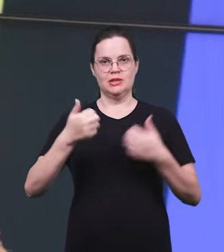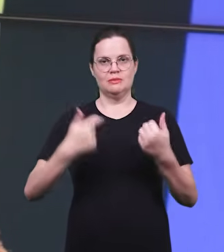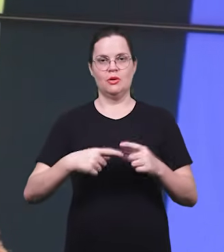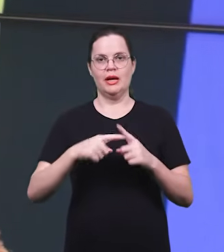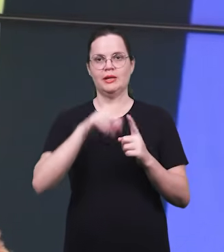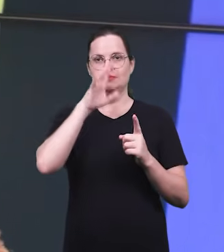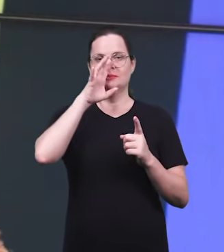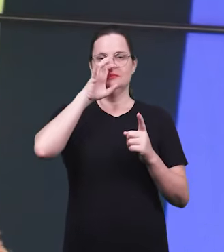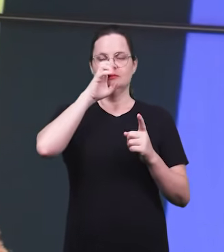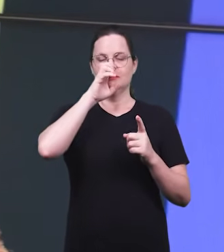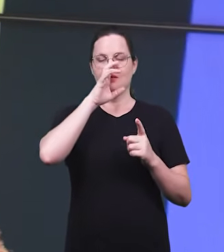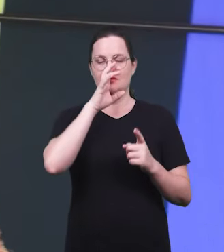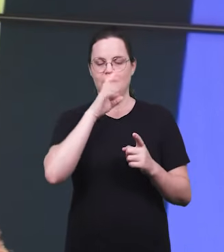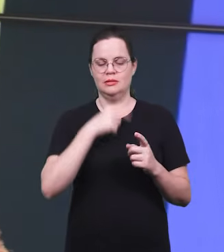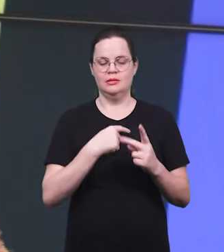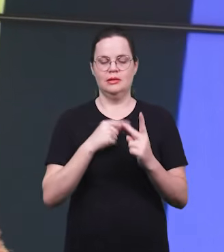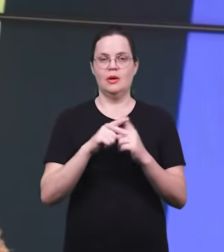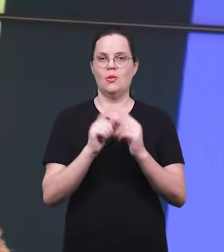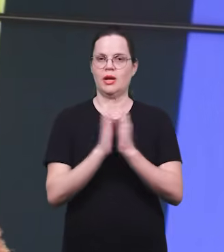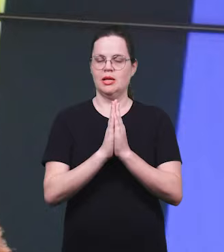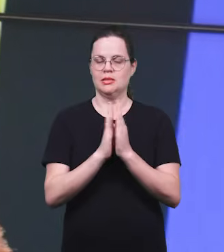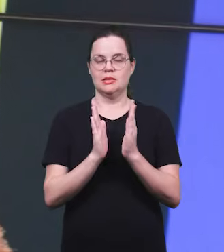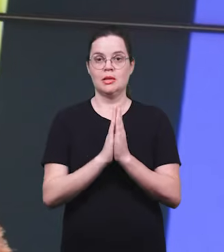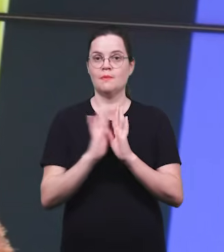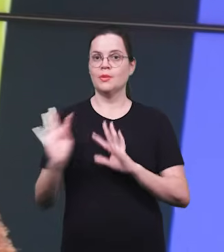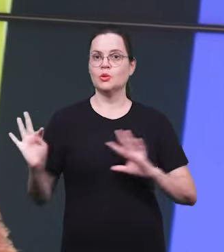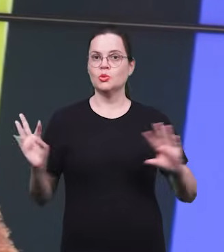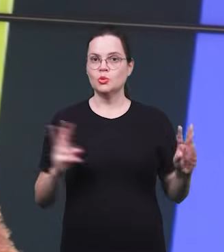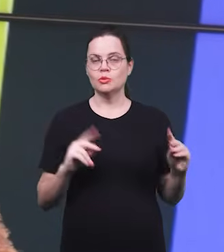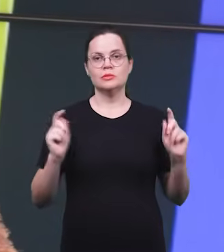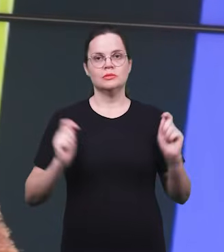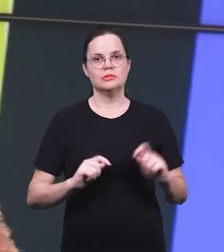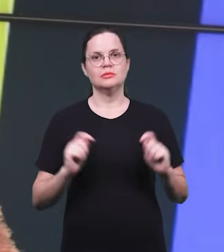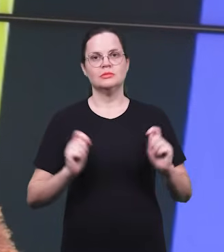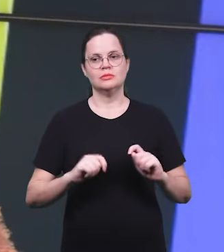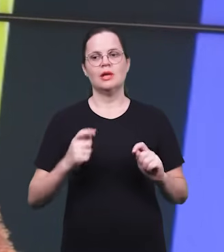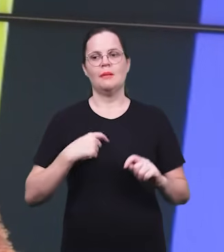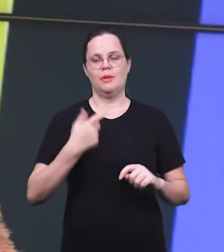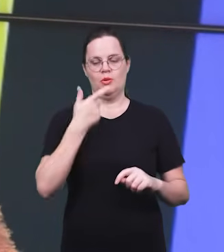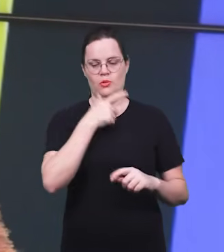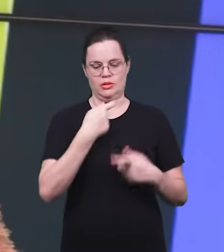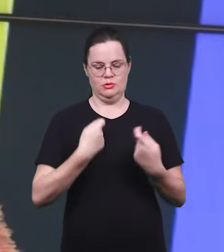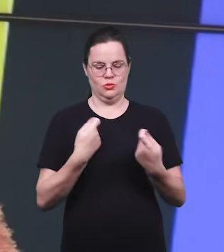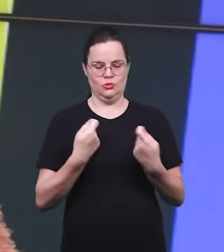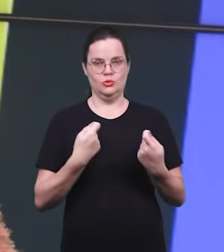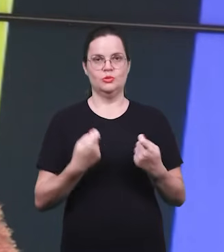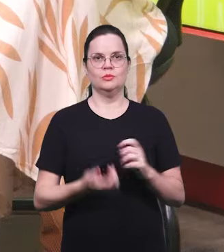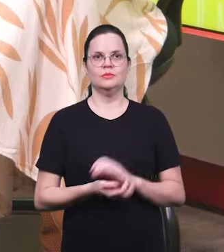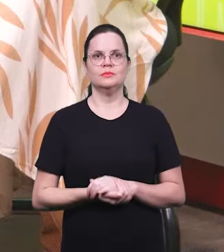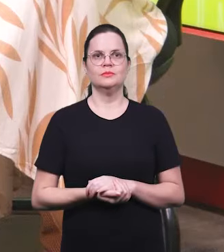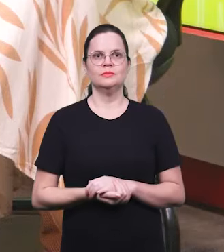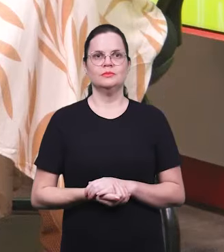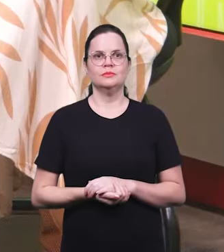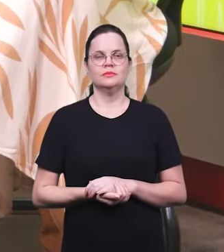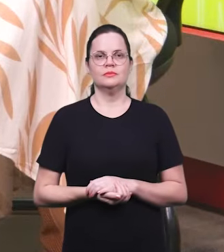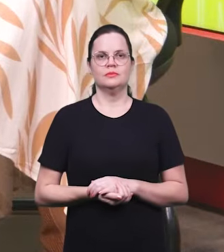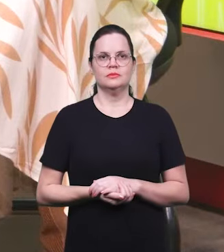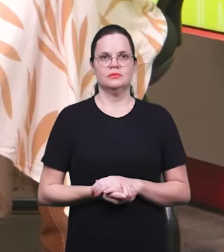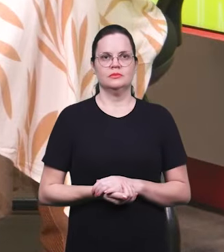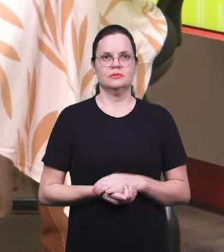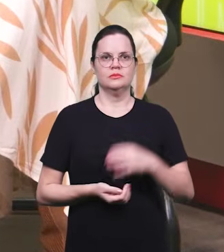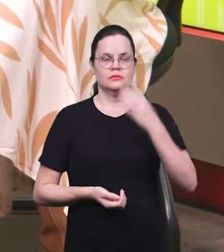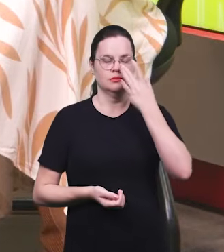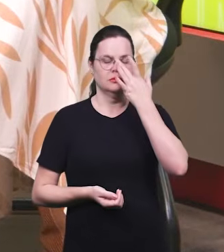A respiração, a oração, e isso tudo vai nos dando um autocontrole. Nesse